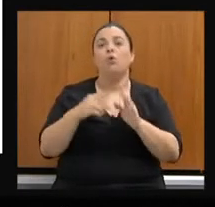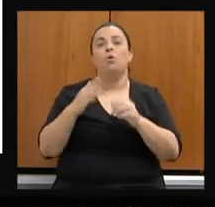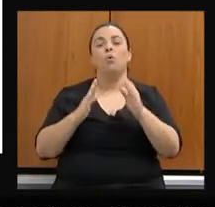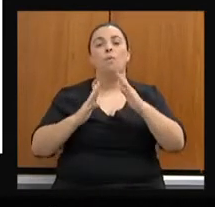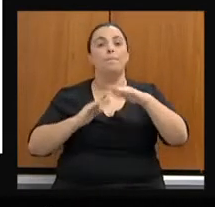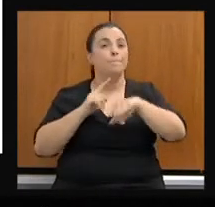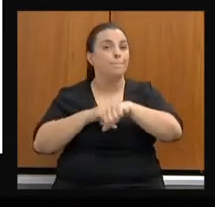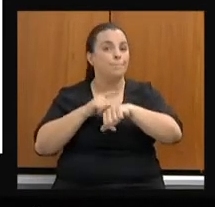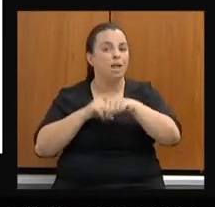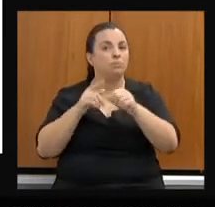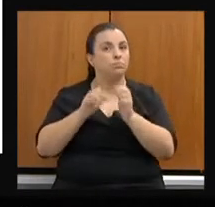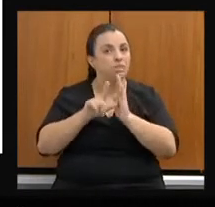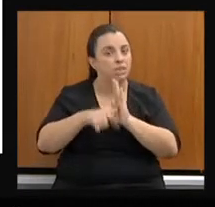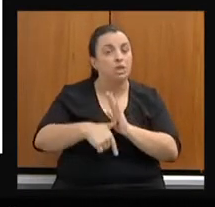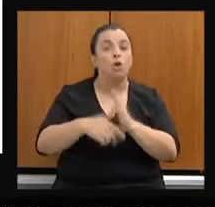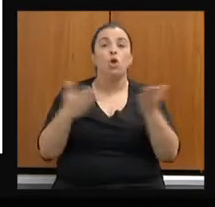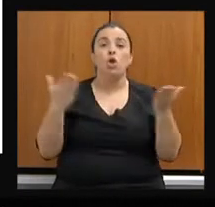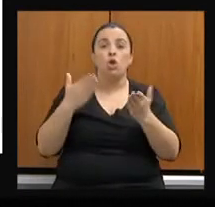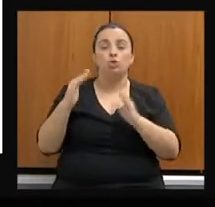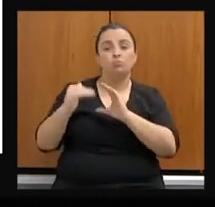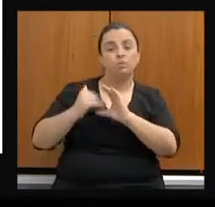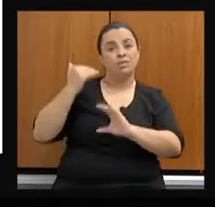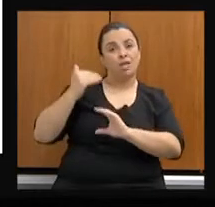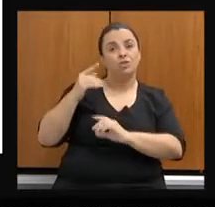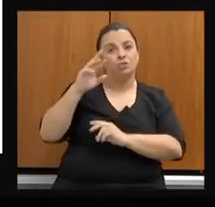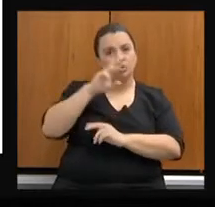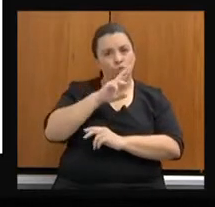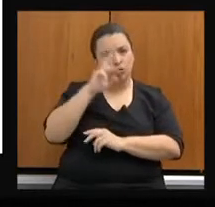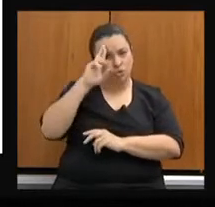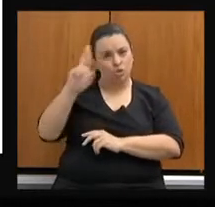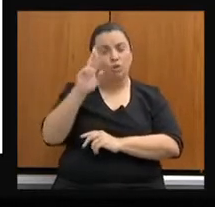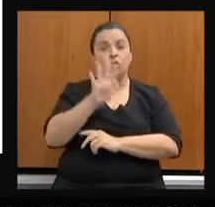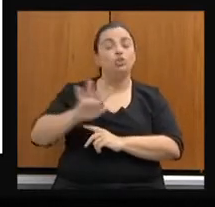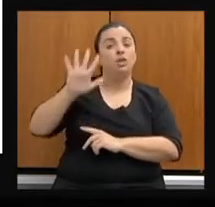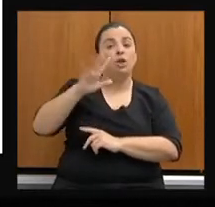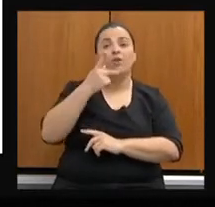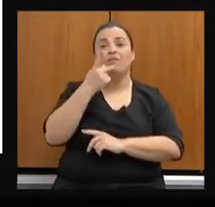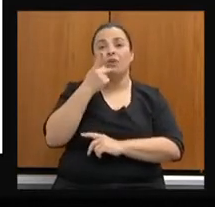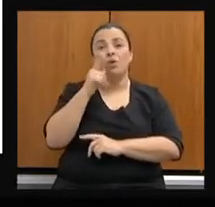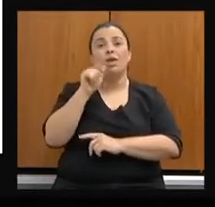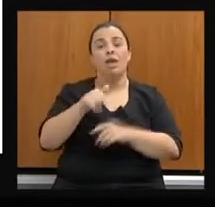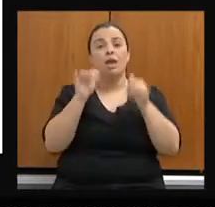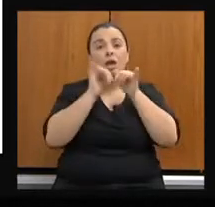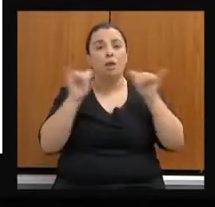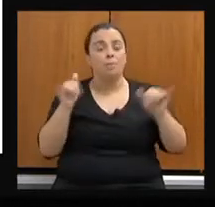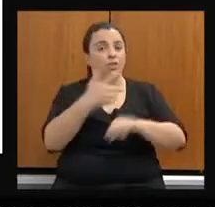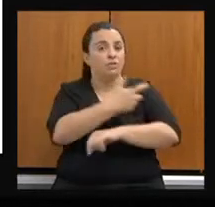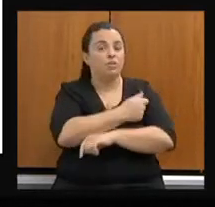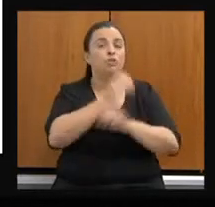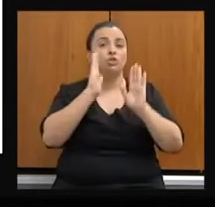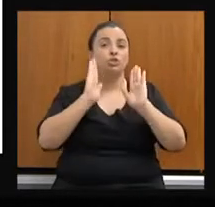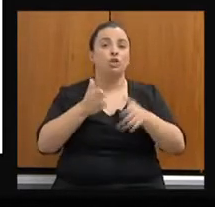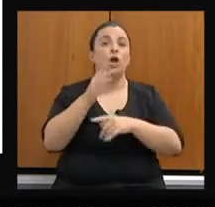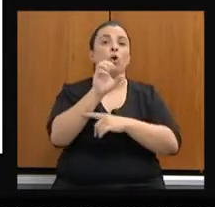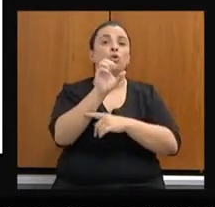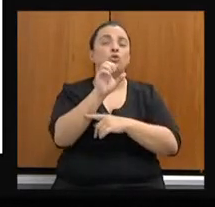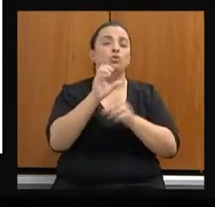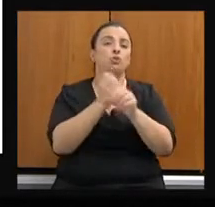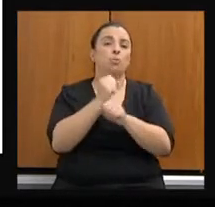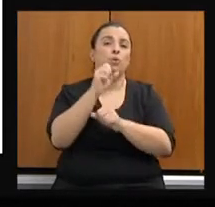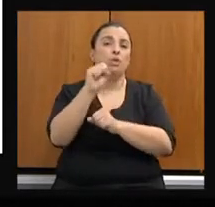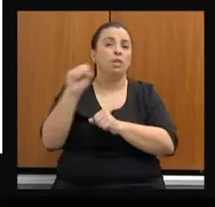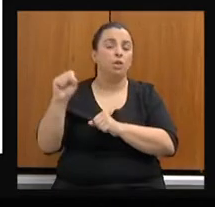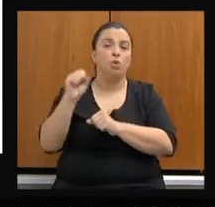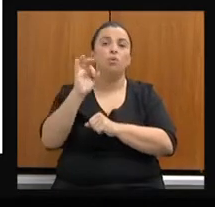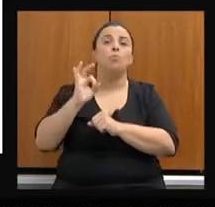hoje eu recebi uma mensagem do nosso diretor geral que a nossa campanha de vacinação atingiu 98 por cento do nosso redor Então esse é o